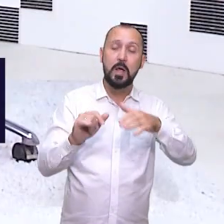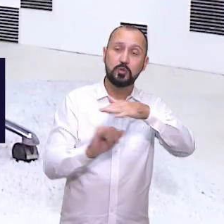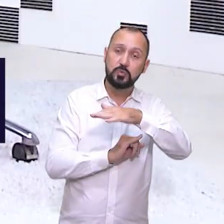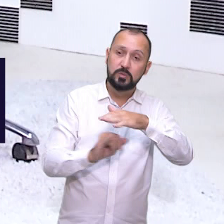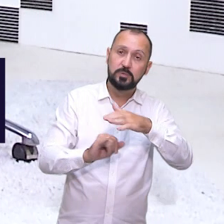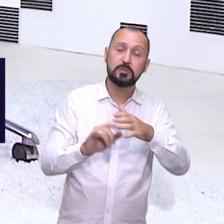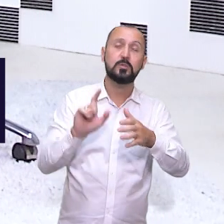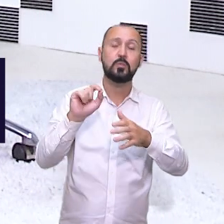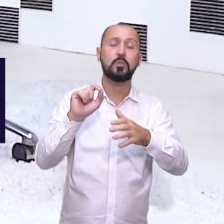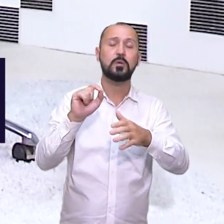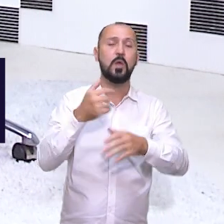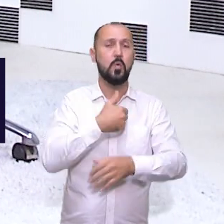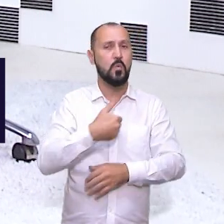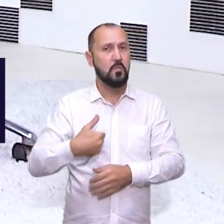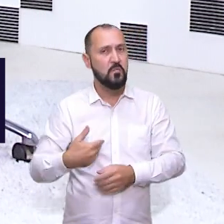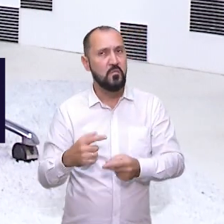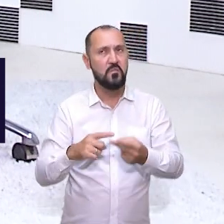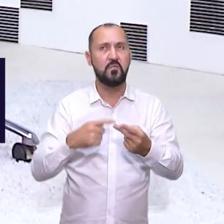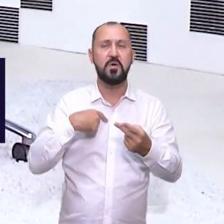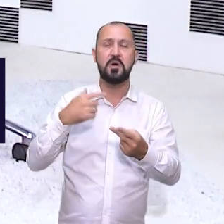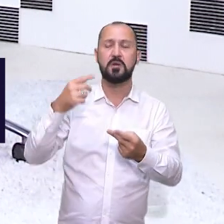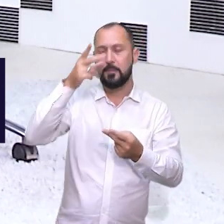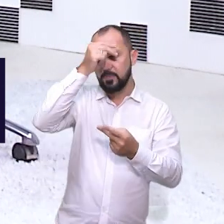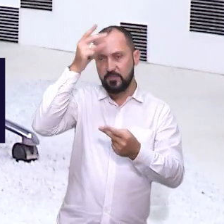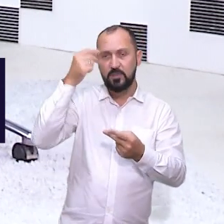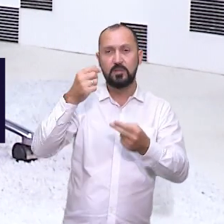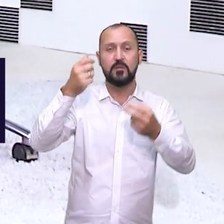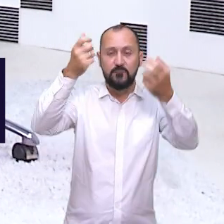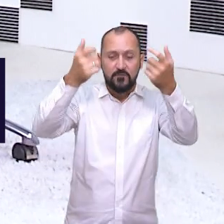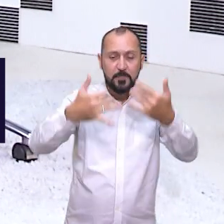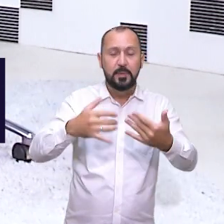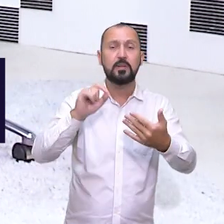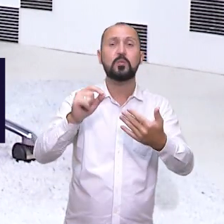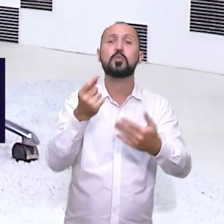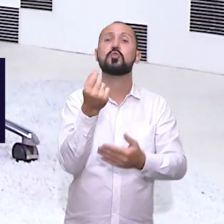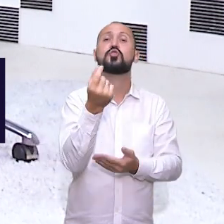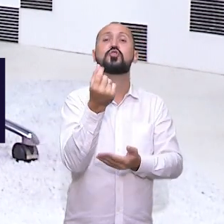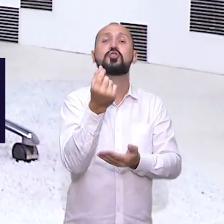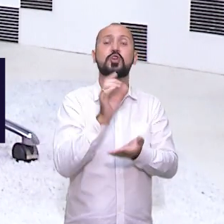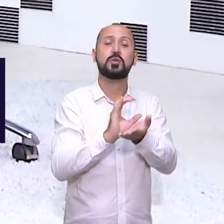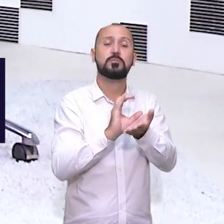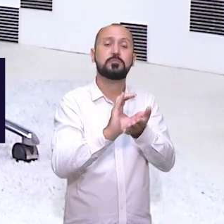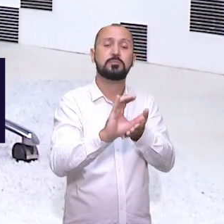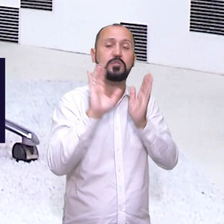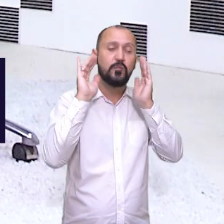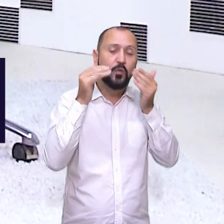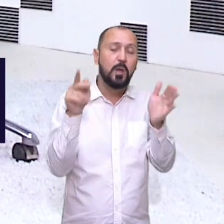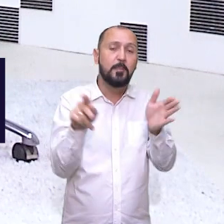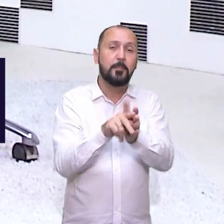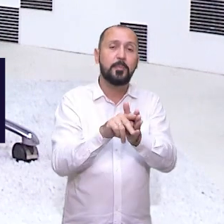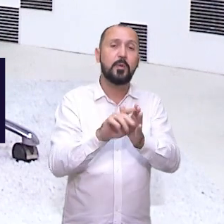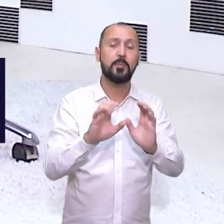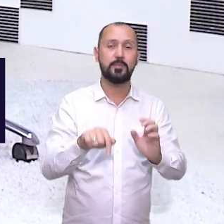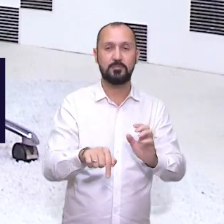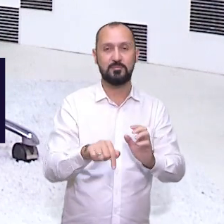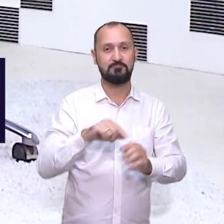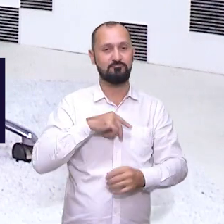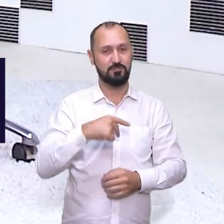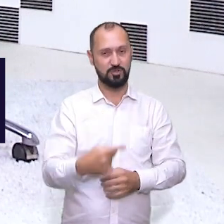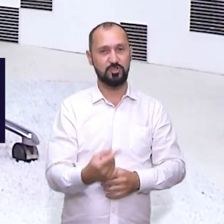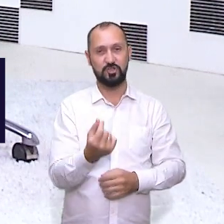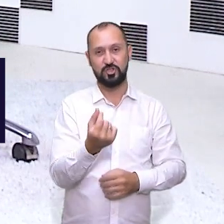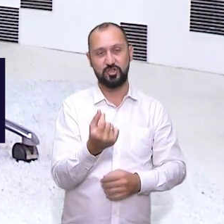ter efetivamente uma manifestação do órgão oficial, que é o governo do Estado, que é a prefeitura, que está ali dizendo quanto que realmente está